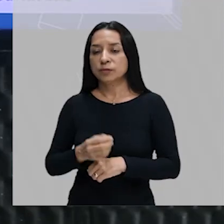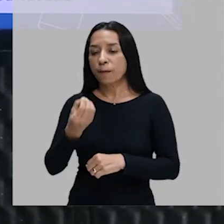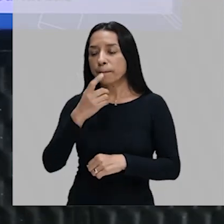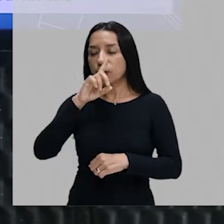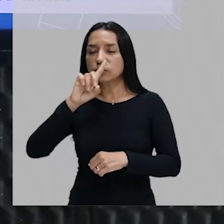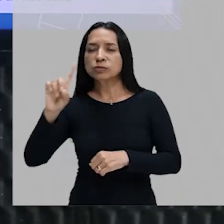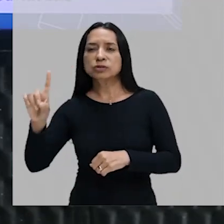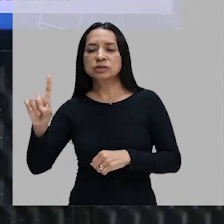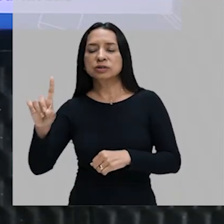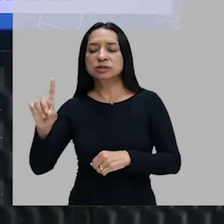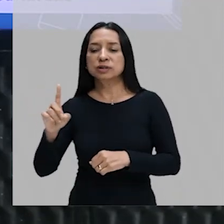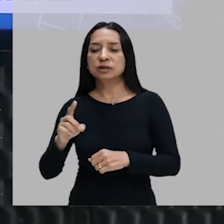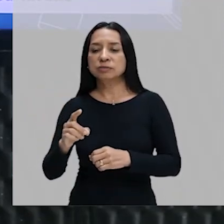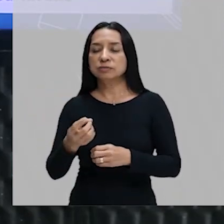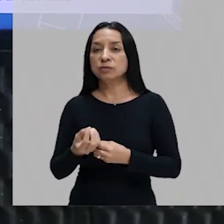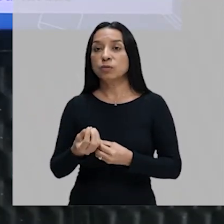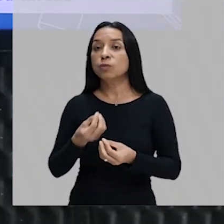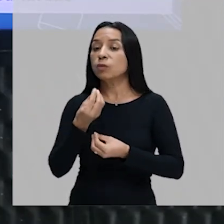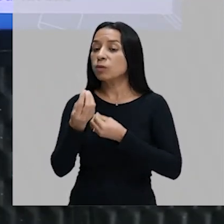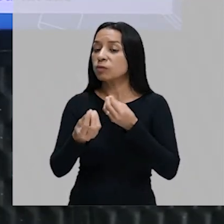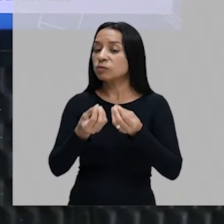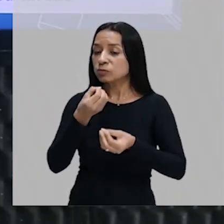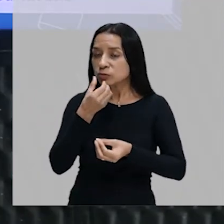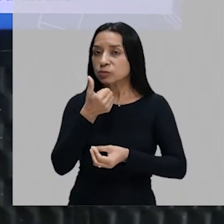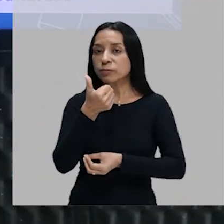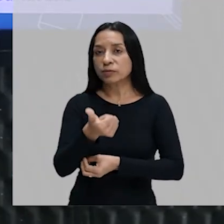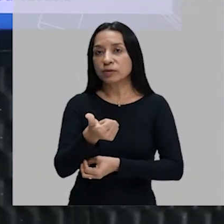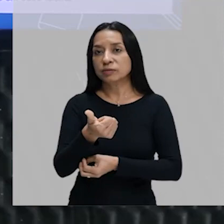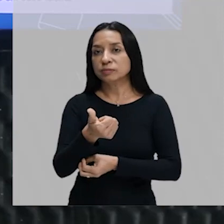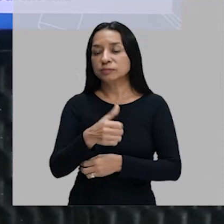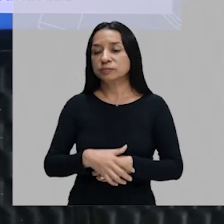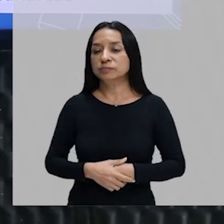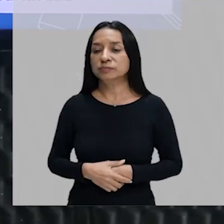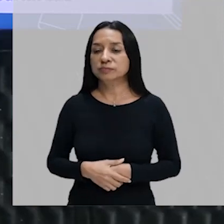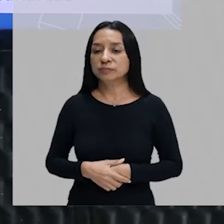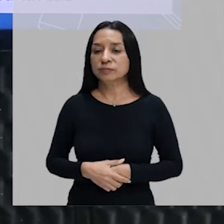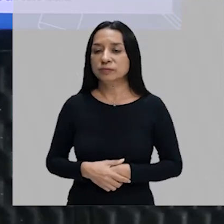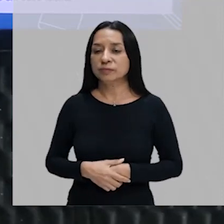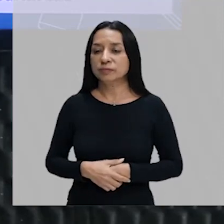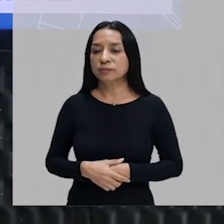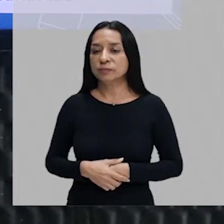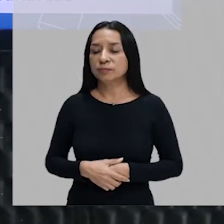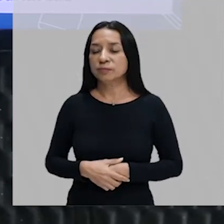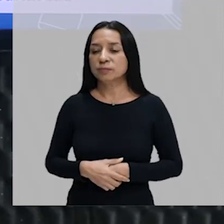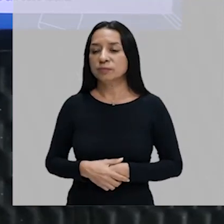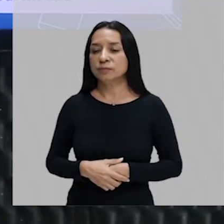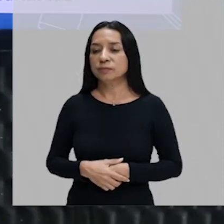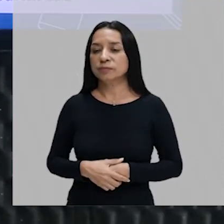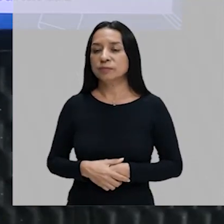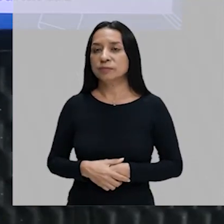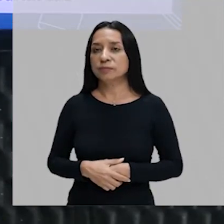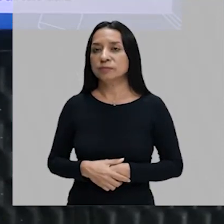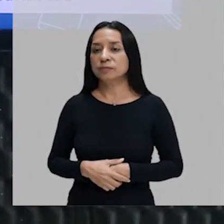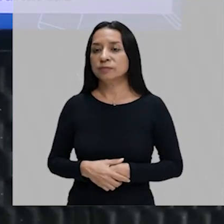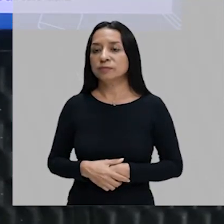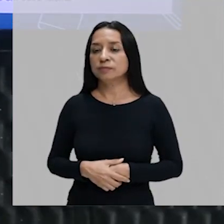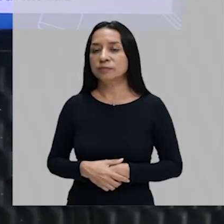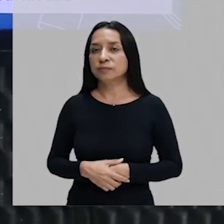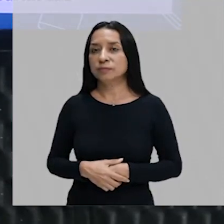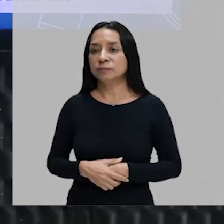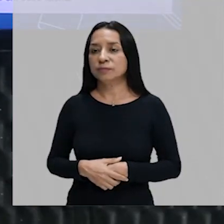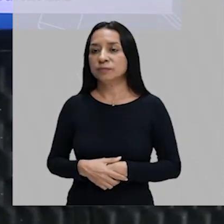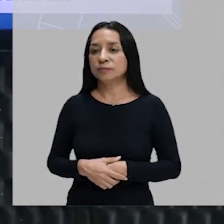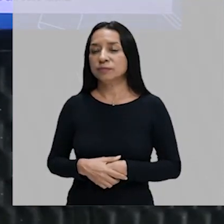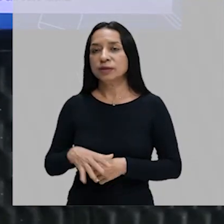Bom dia, como estás? Né? Ei, que me cuentas? Isso